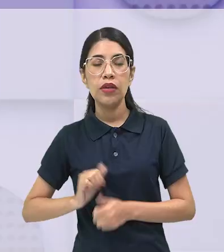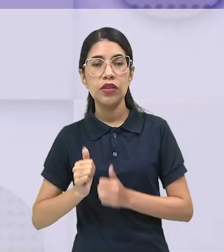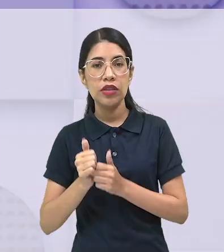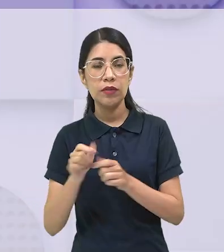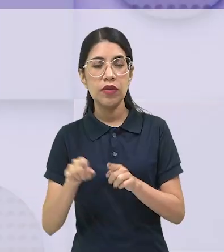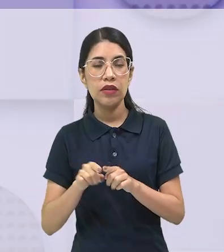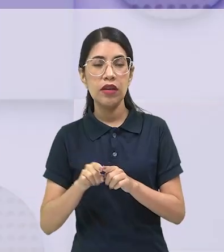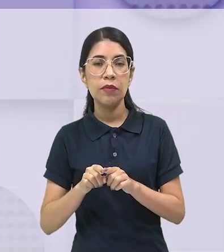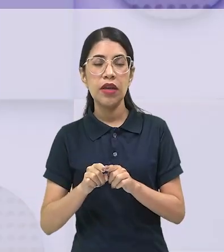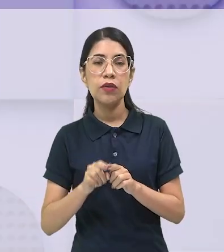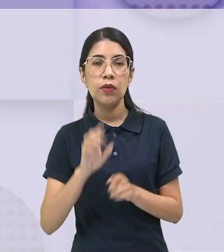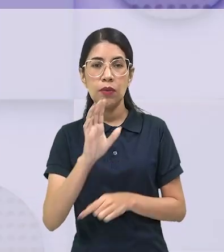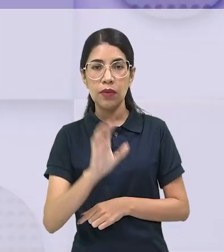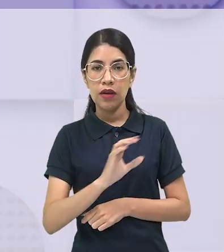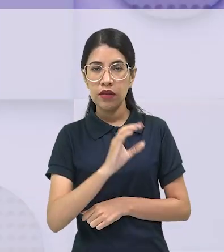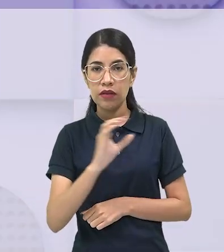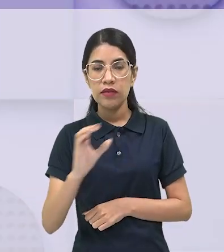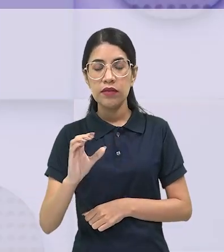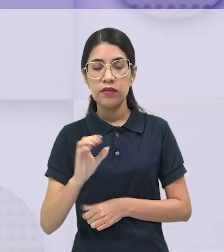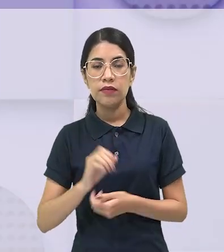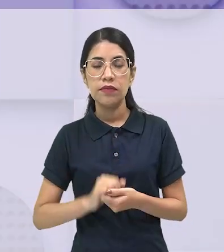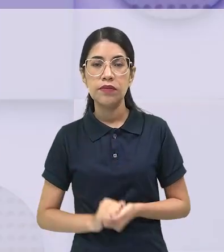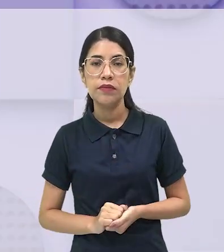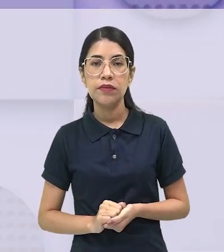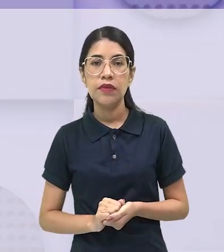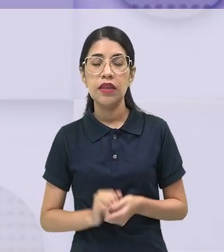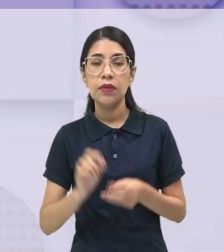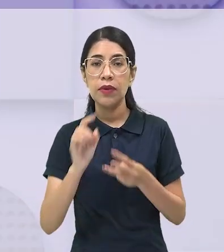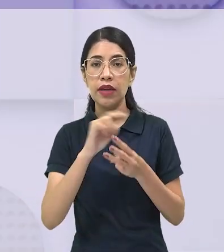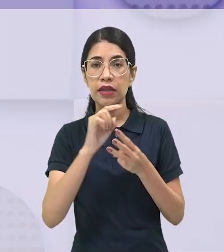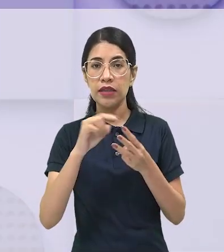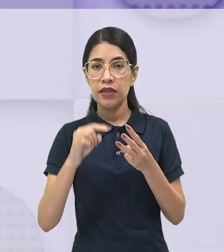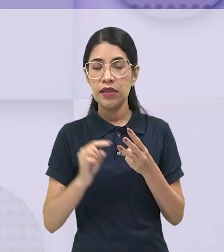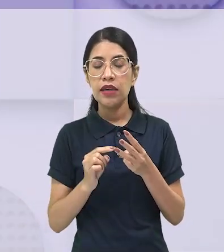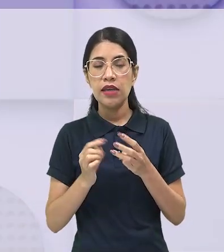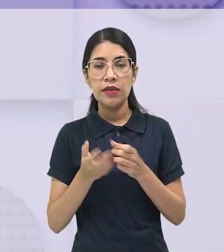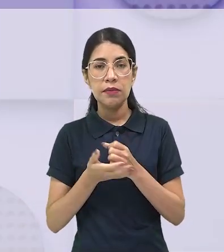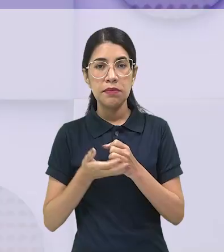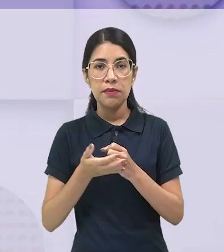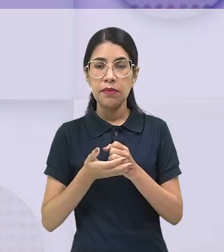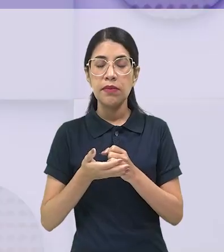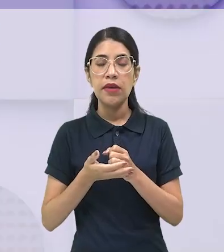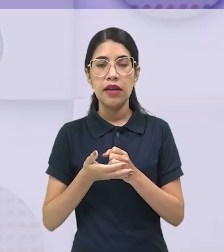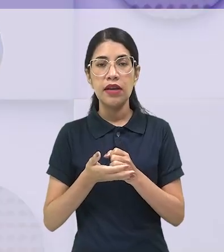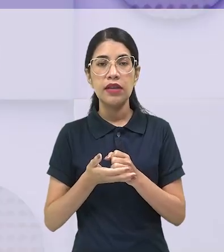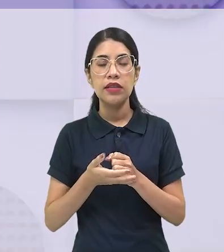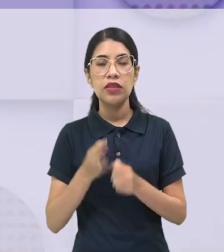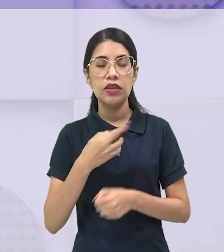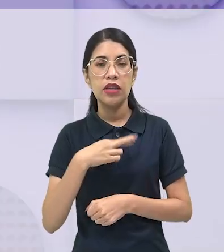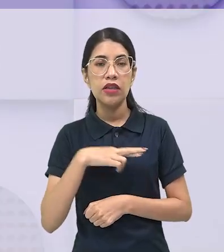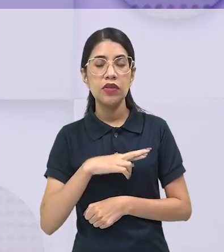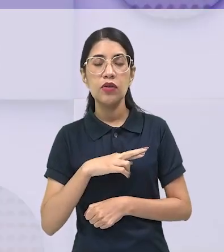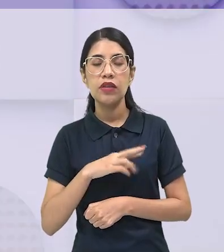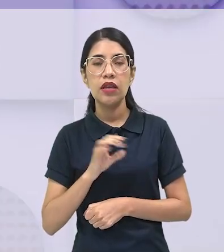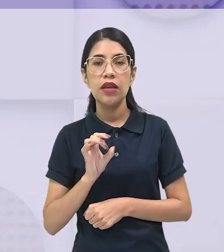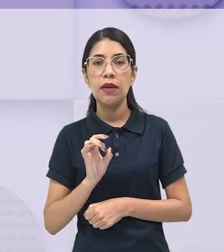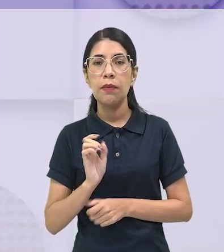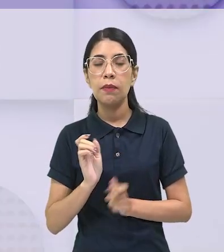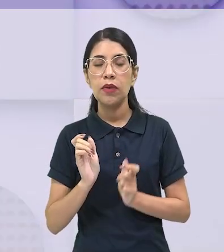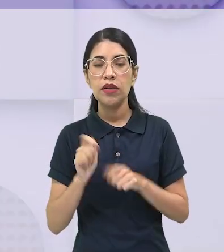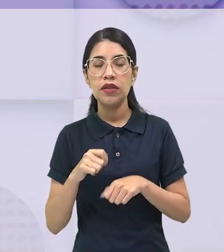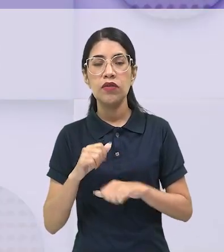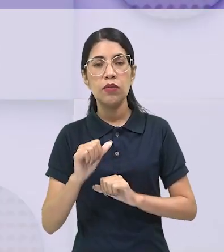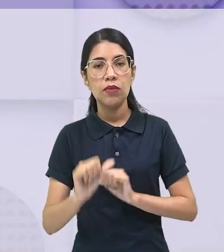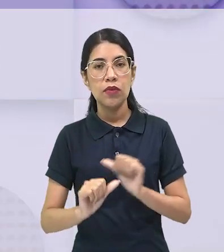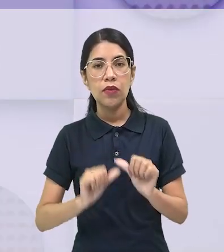forma católica, né? No catolicismo romano. Então, essas 3 matrizes deveriam ser suficientes para